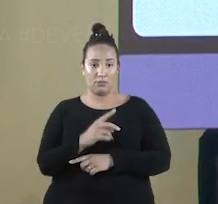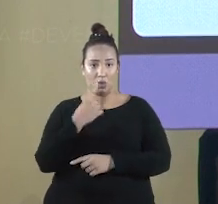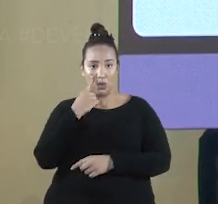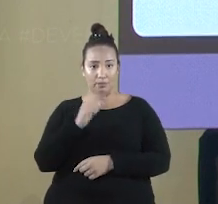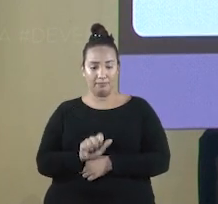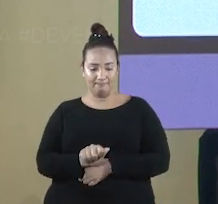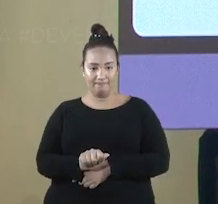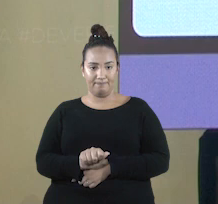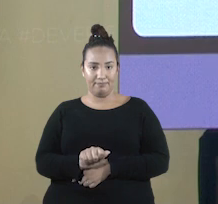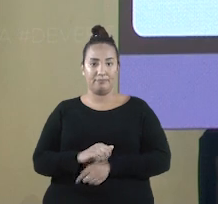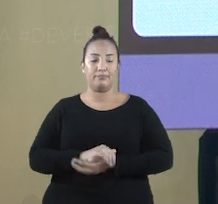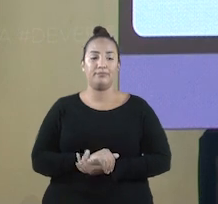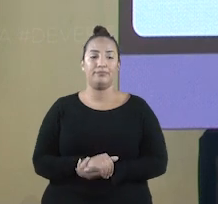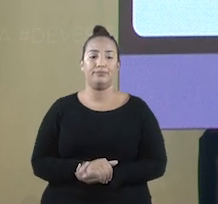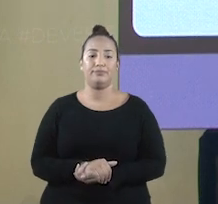de A.